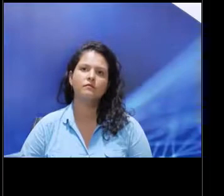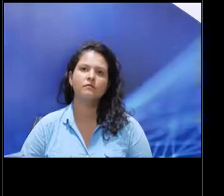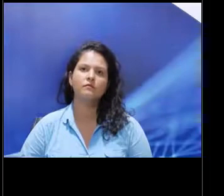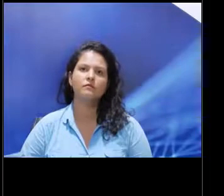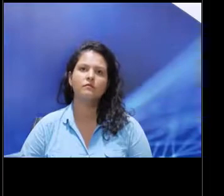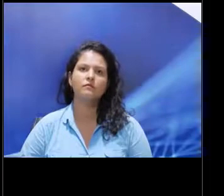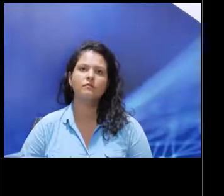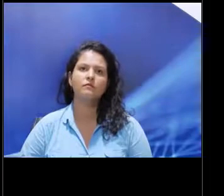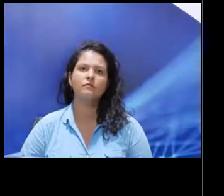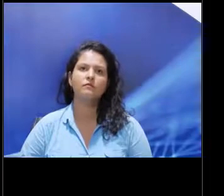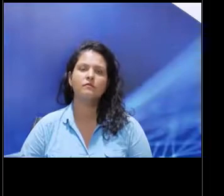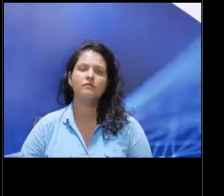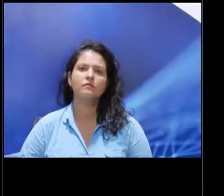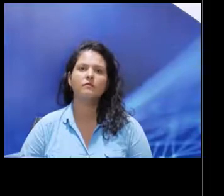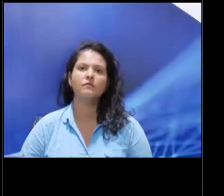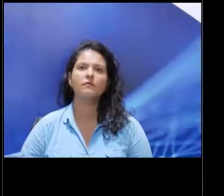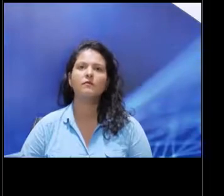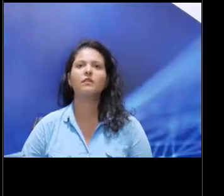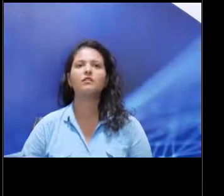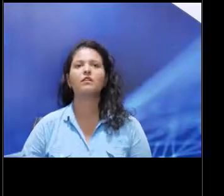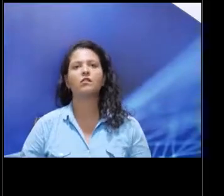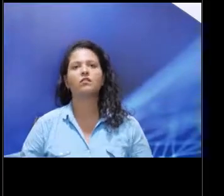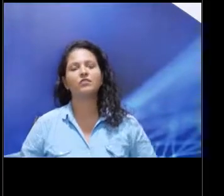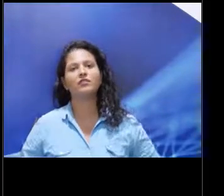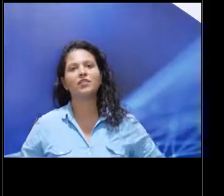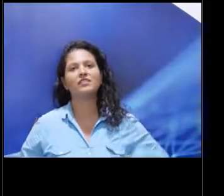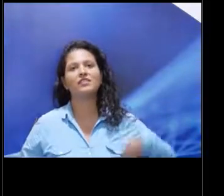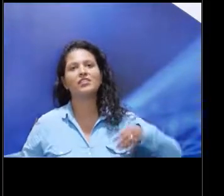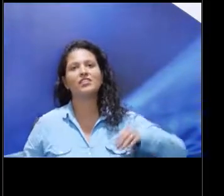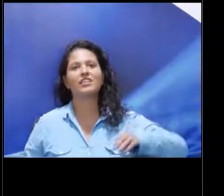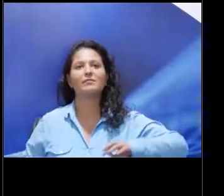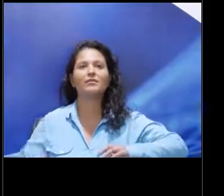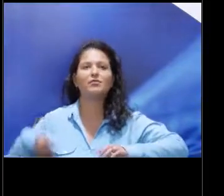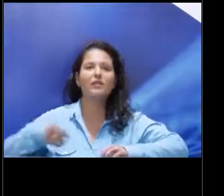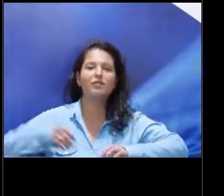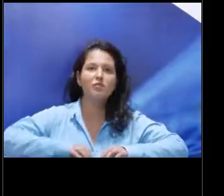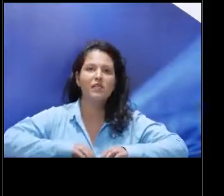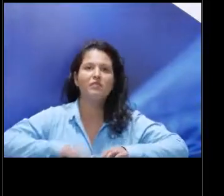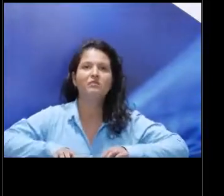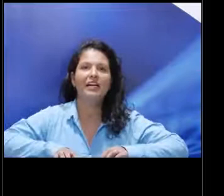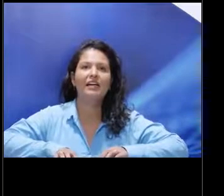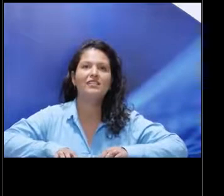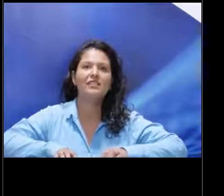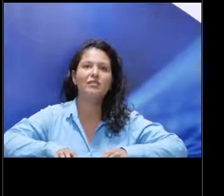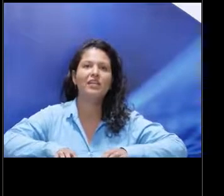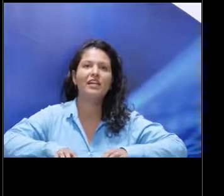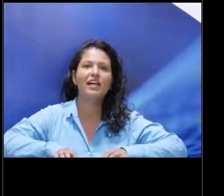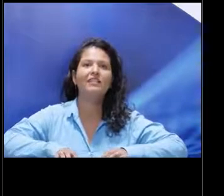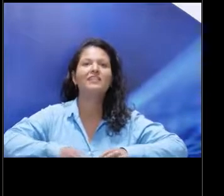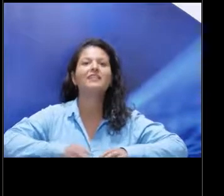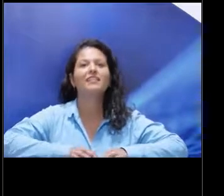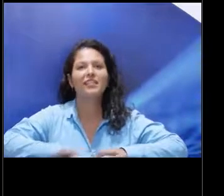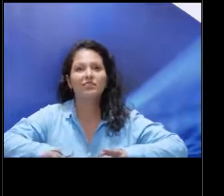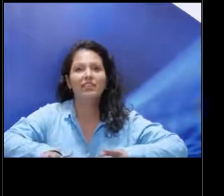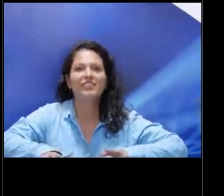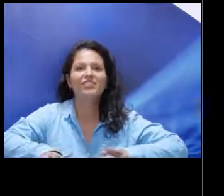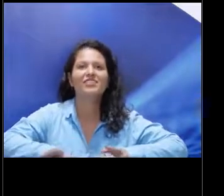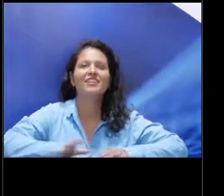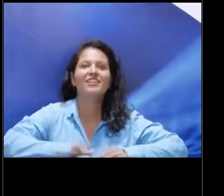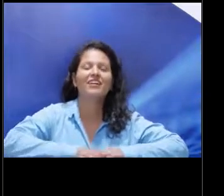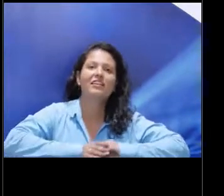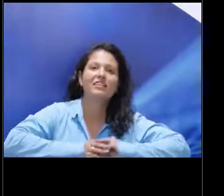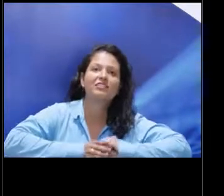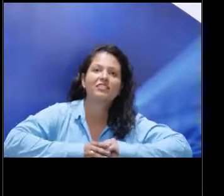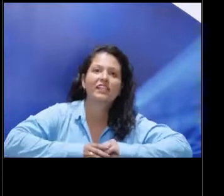fazer algum comentário, Yasmin? Não, não, igual o senhor falou assim, a gente está sempre acostumado no milho, no caso, sempre olhar linha do